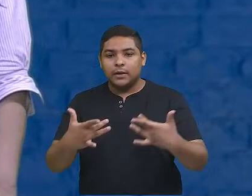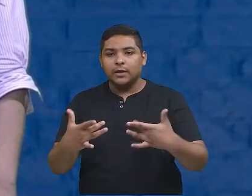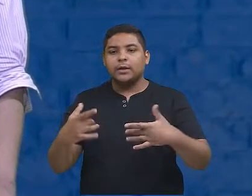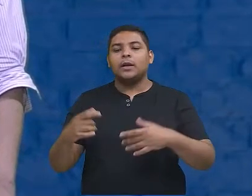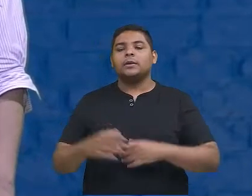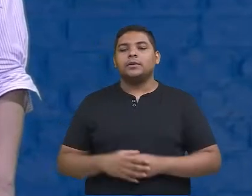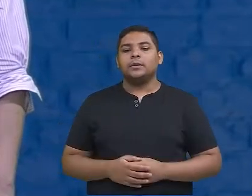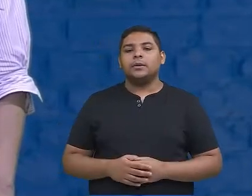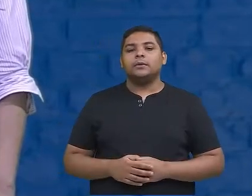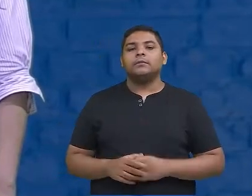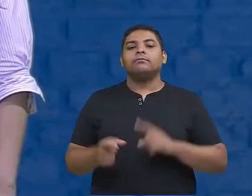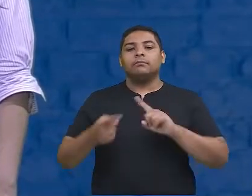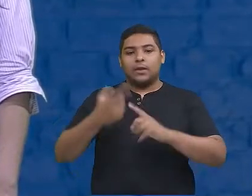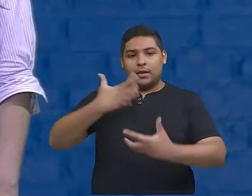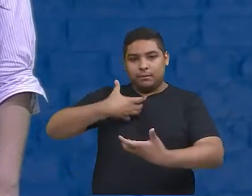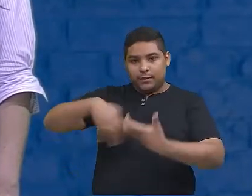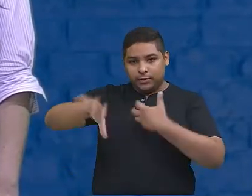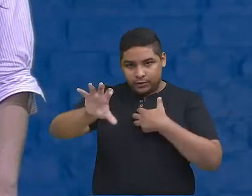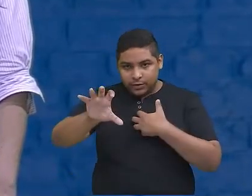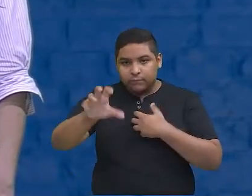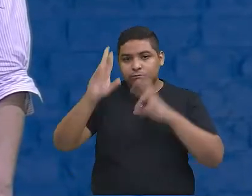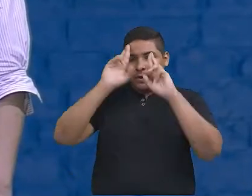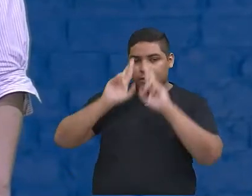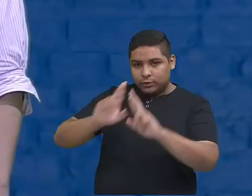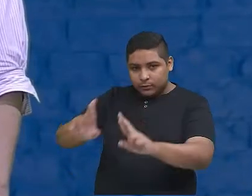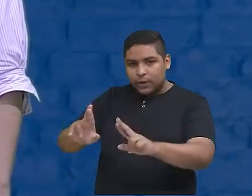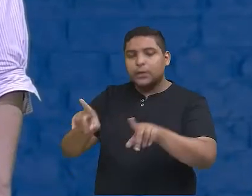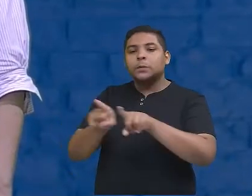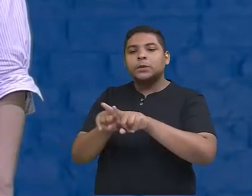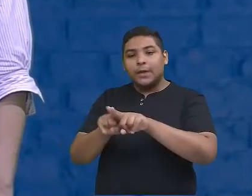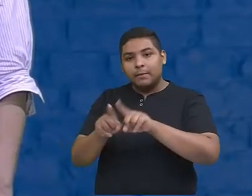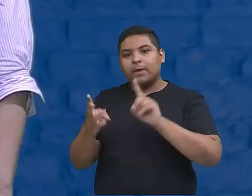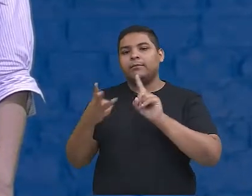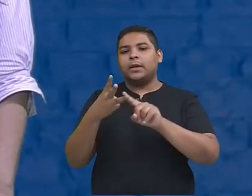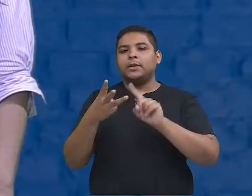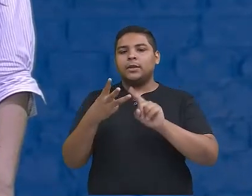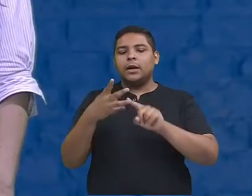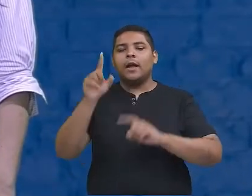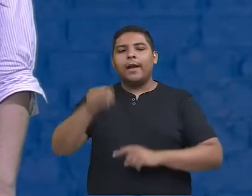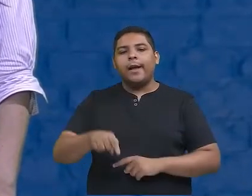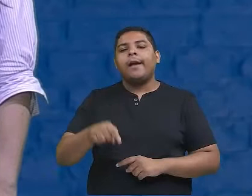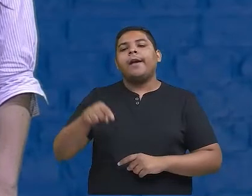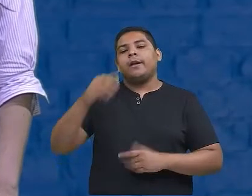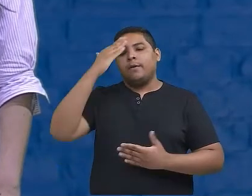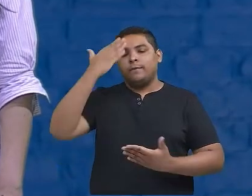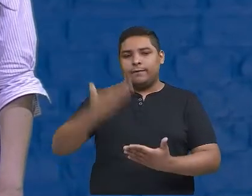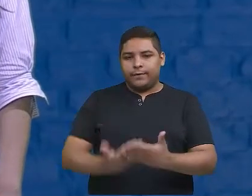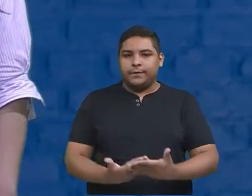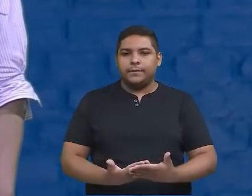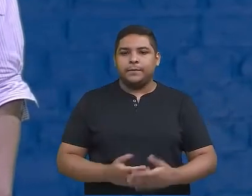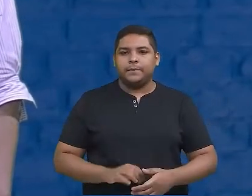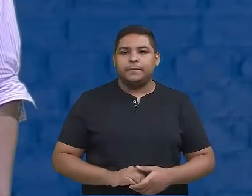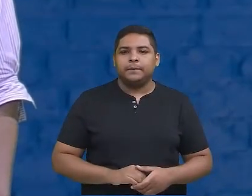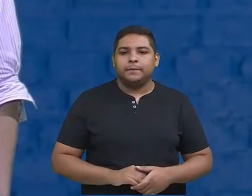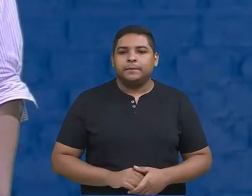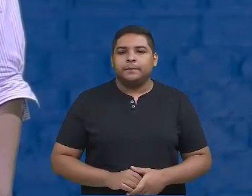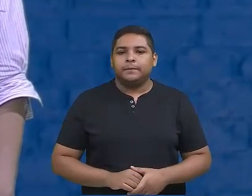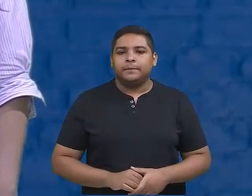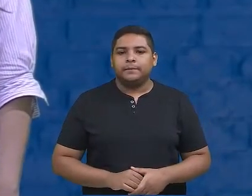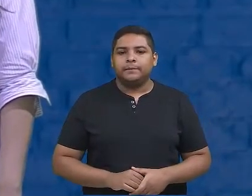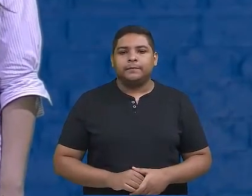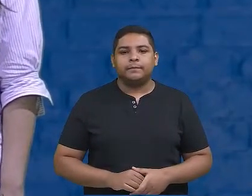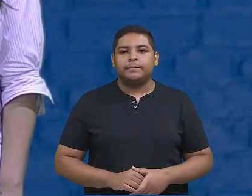tem empatia, respeito e confiança. Ok? Isso não está distante da